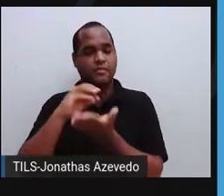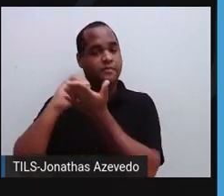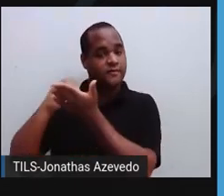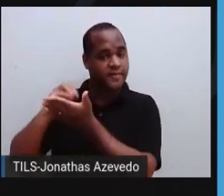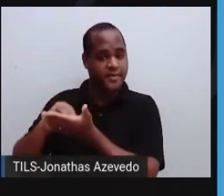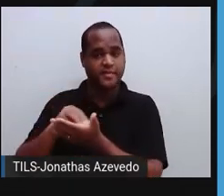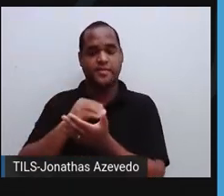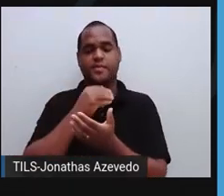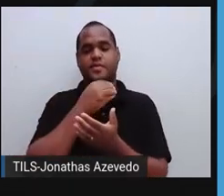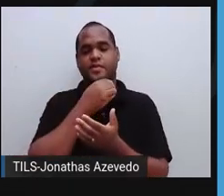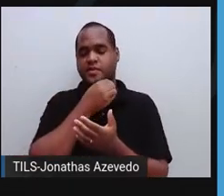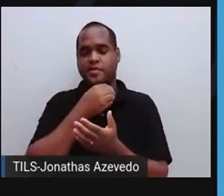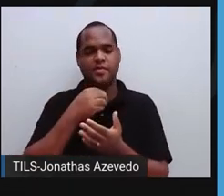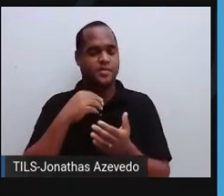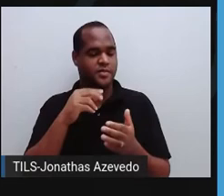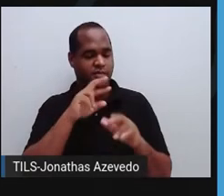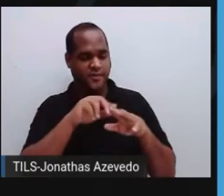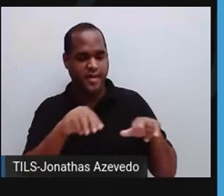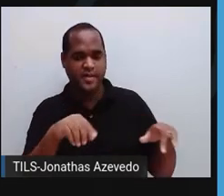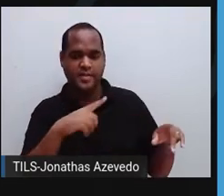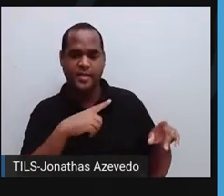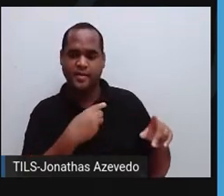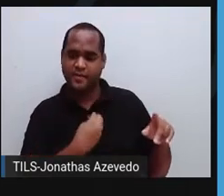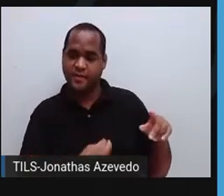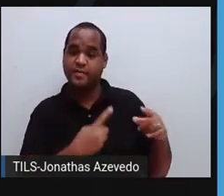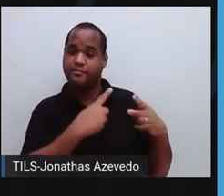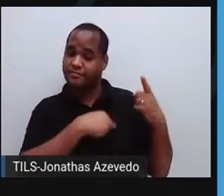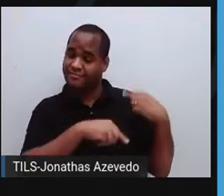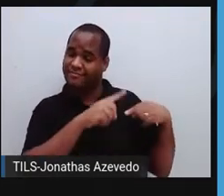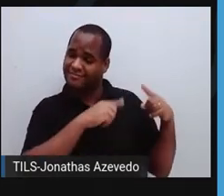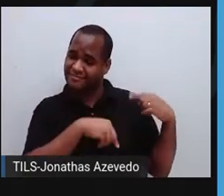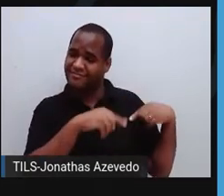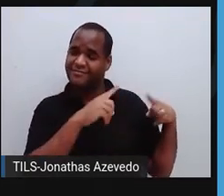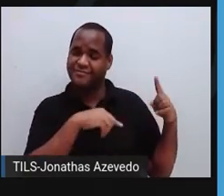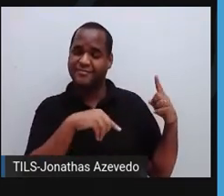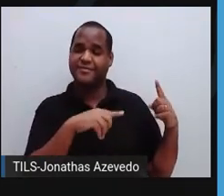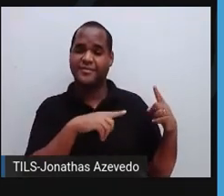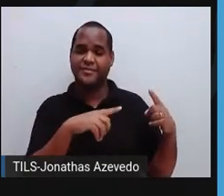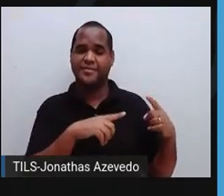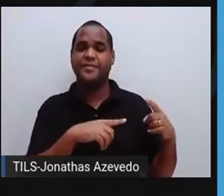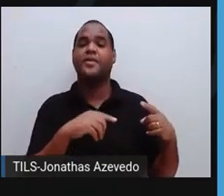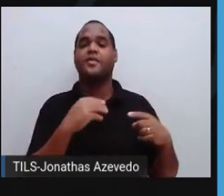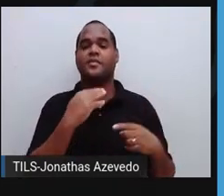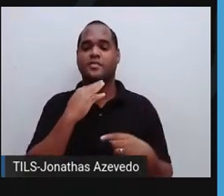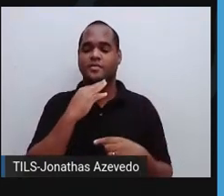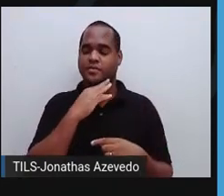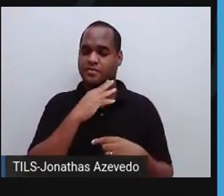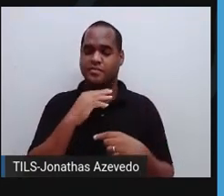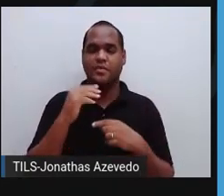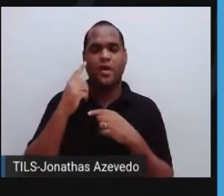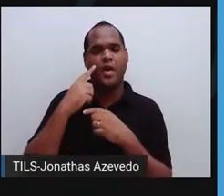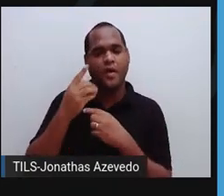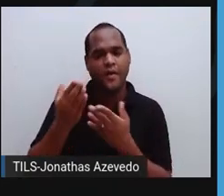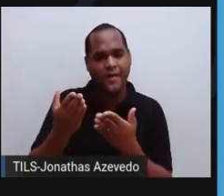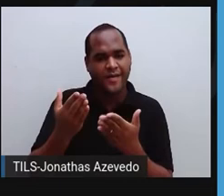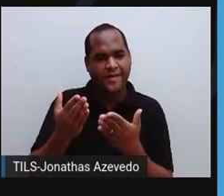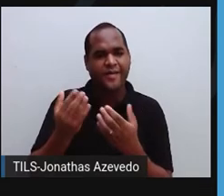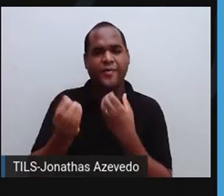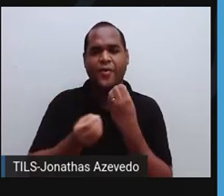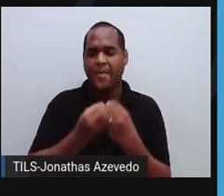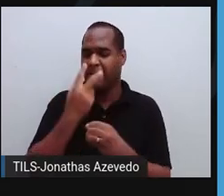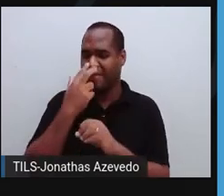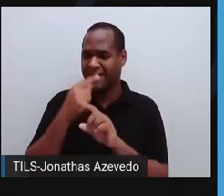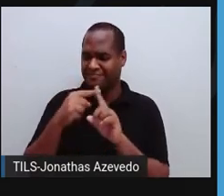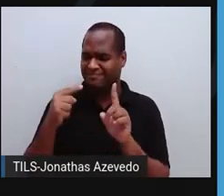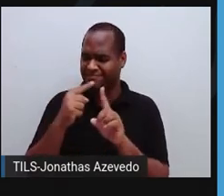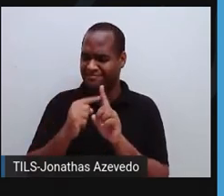registros, vestígios de seres que viveram há muito tempo atrás. Então, a gente olha isso, olha esses seres, olha como parece com